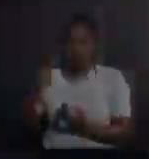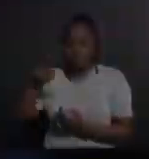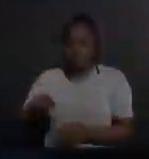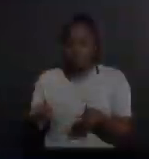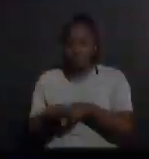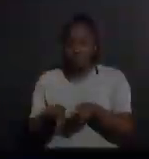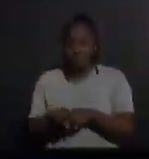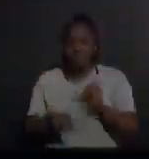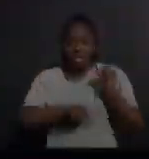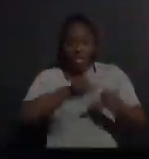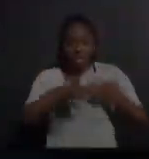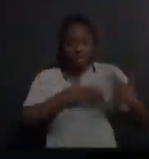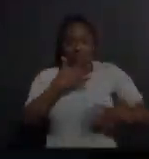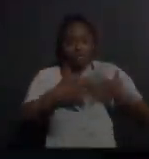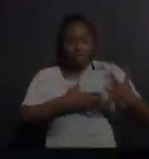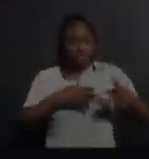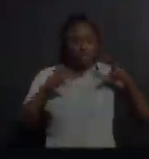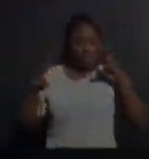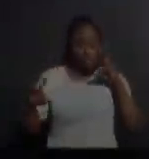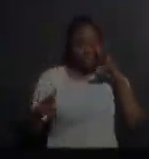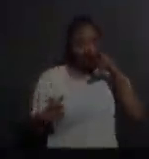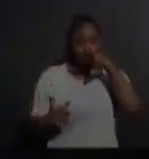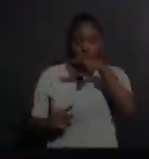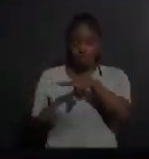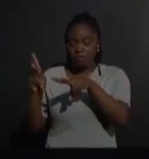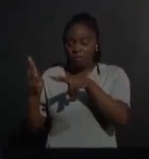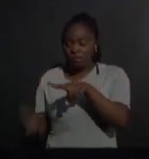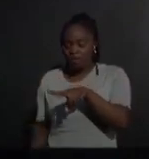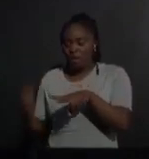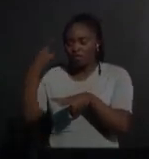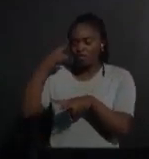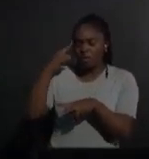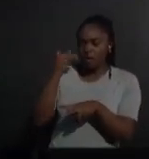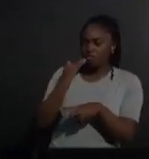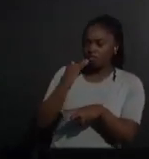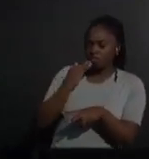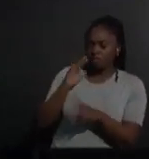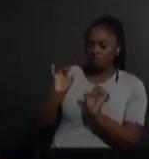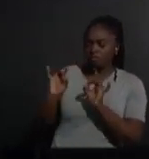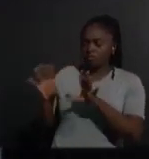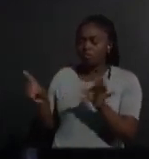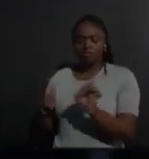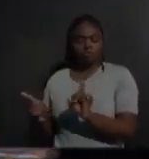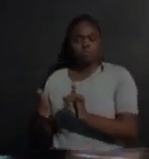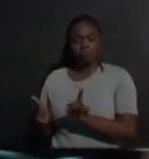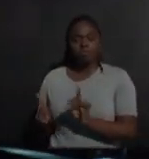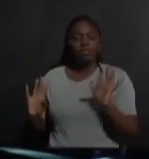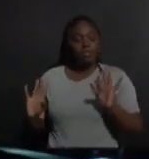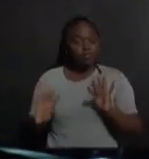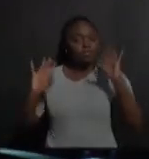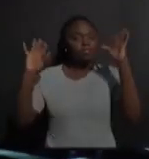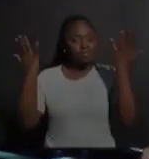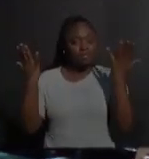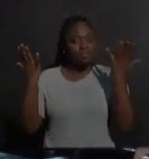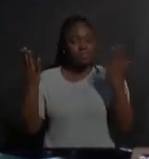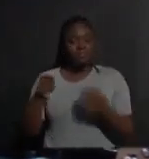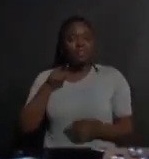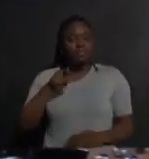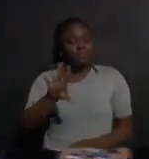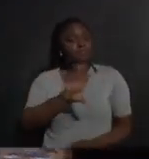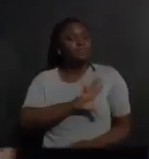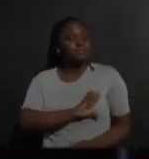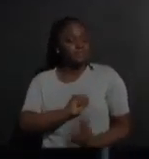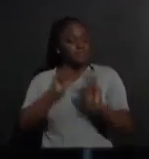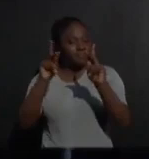Avivamento é você conseguir olhar para outra pessoa e não pensar nos defeitos dela em primeira mão. É celebrar o outro. É você amar